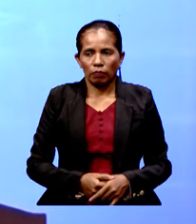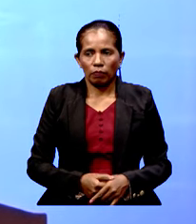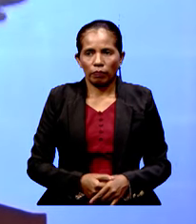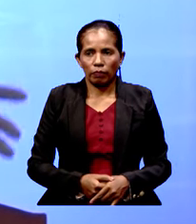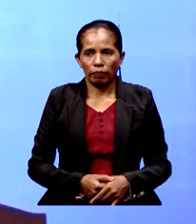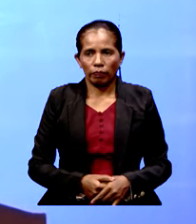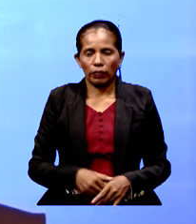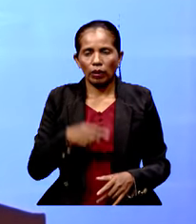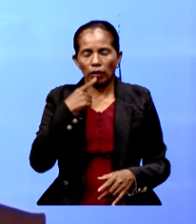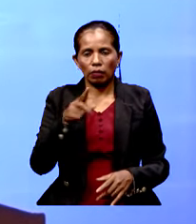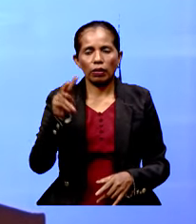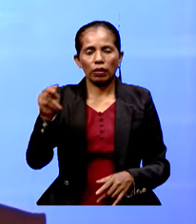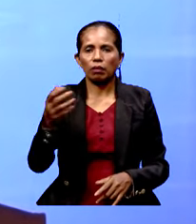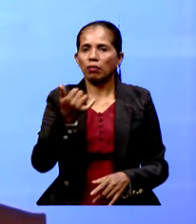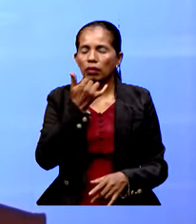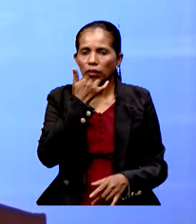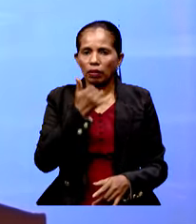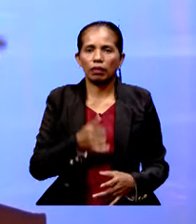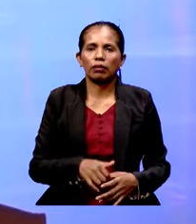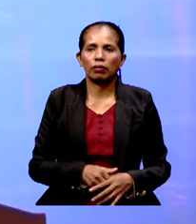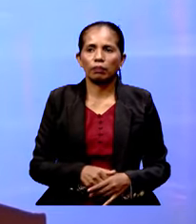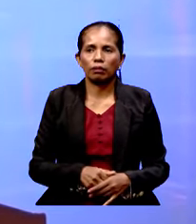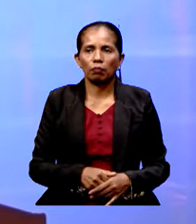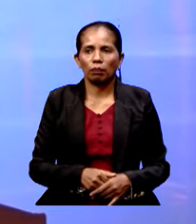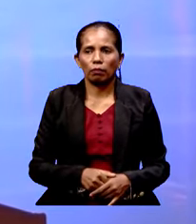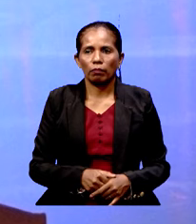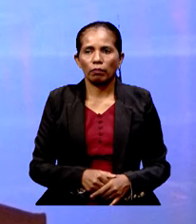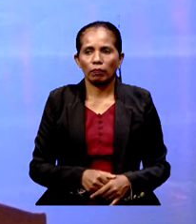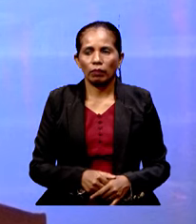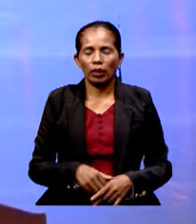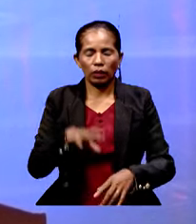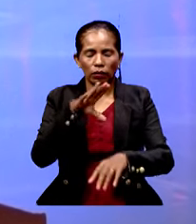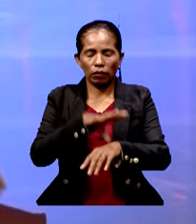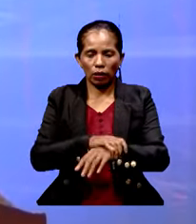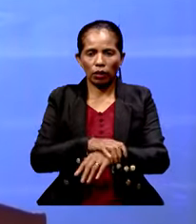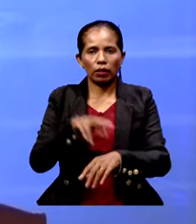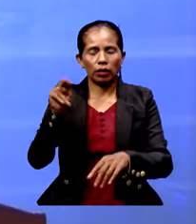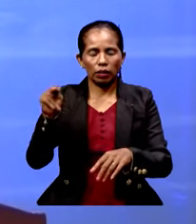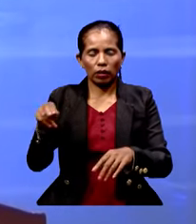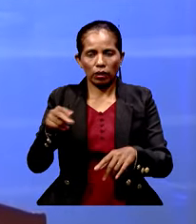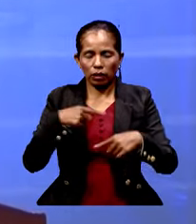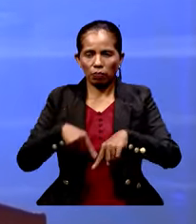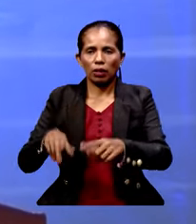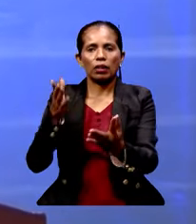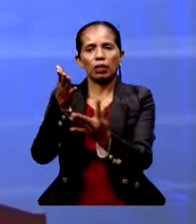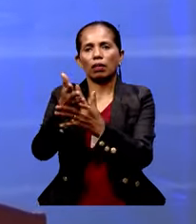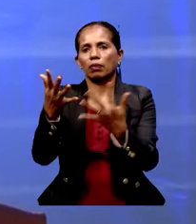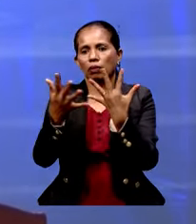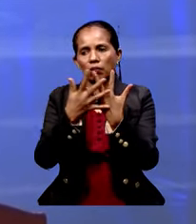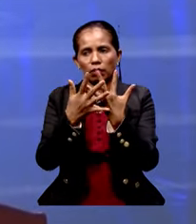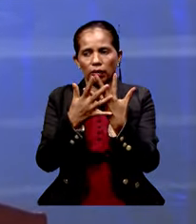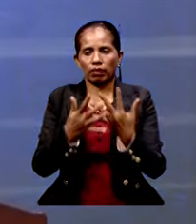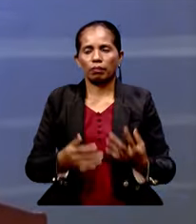Temos de ir para a sala, até cair na bacadeia.